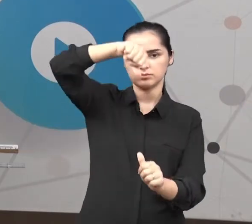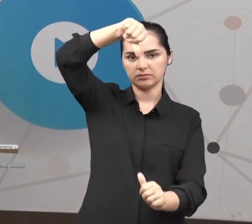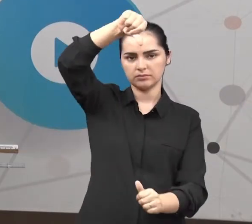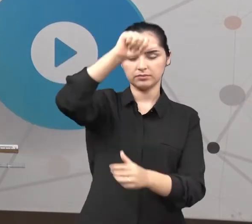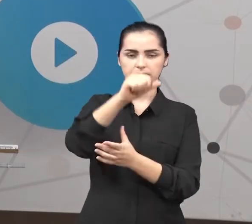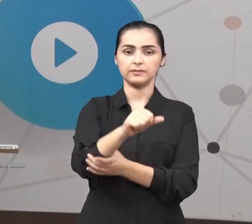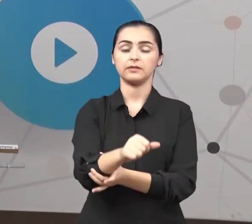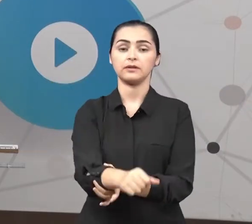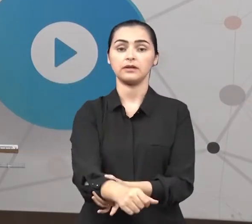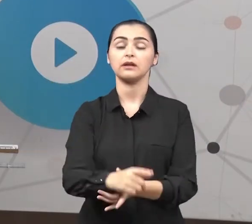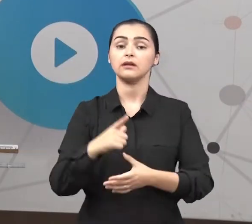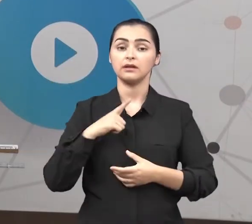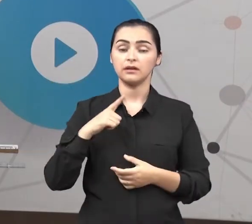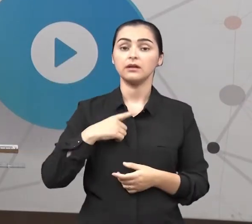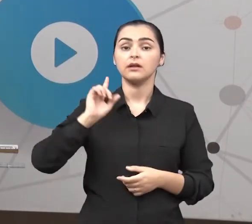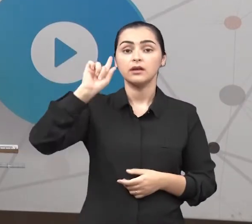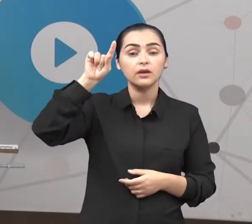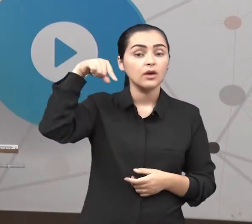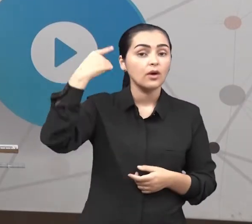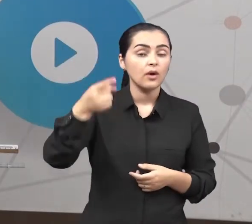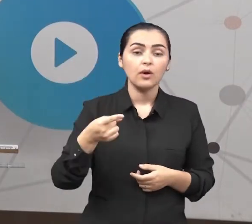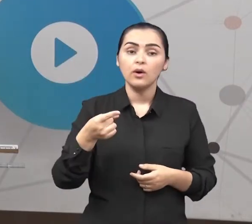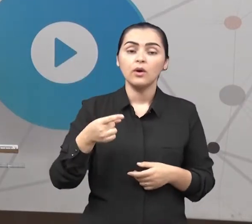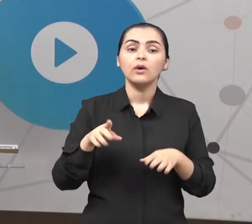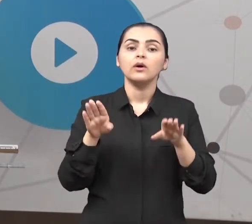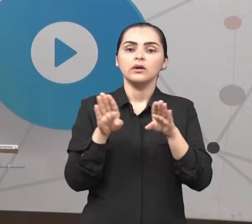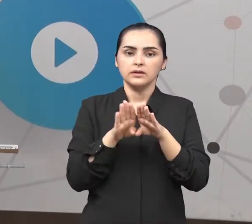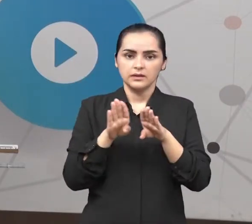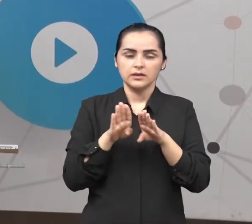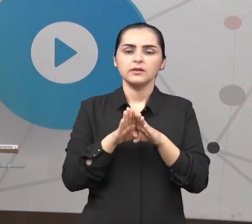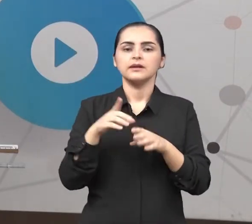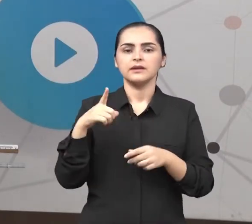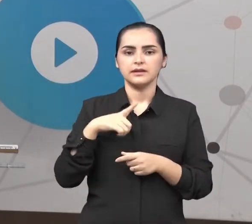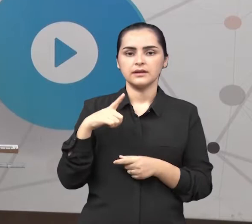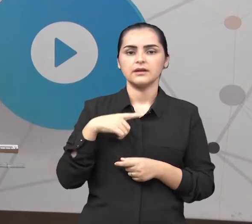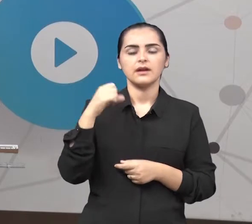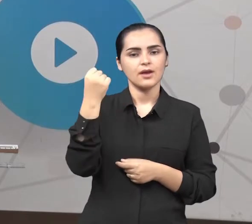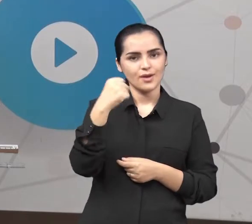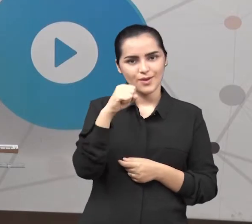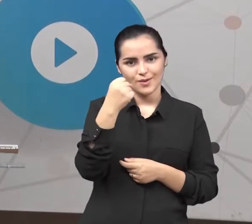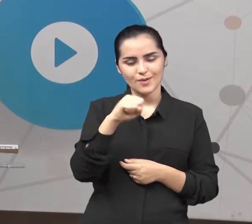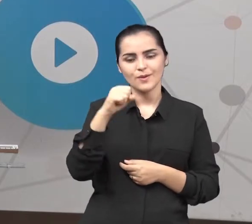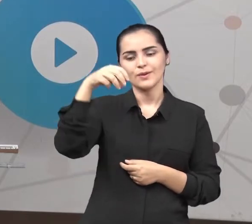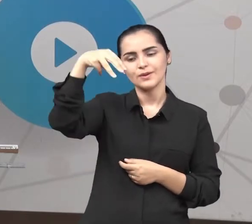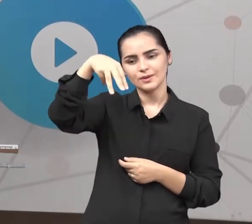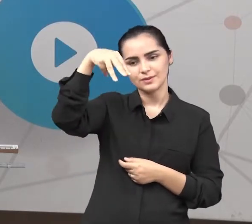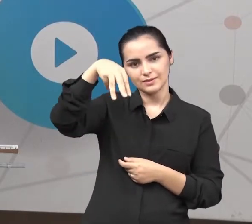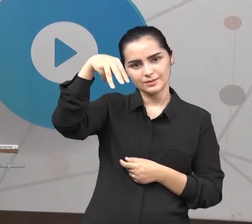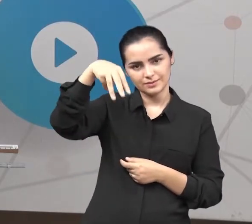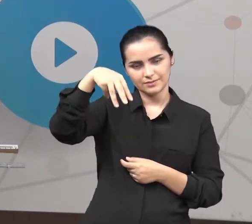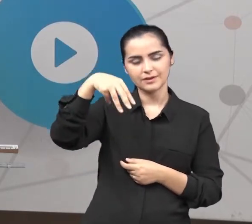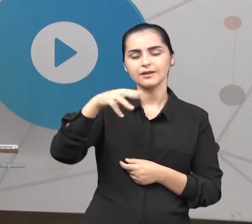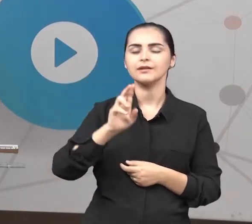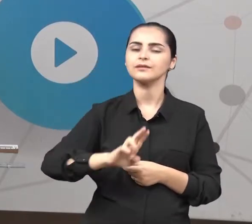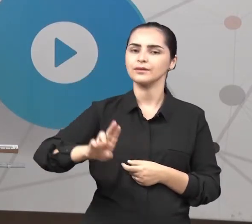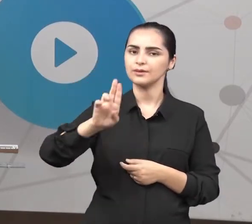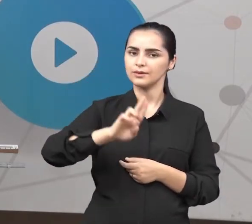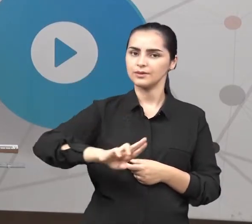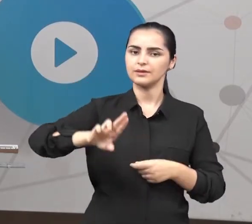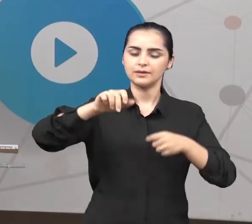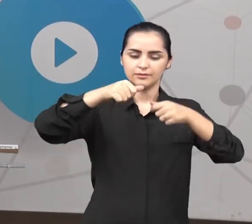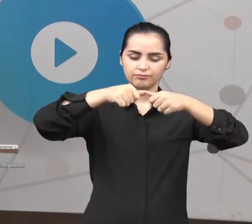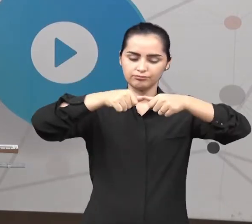Temos outra trena também que tem 8 metros de comprimento e nós usamos a